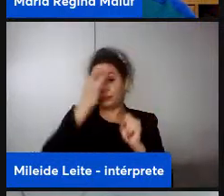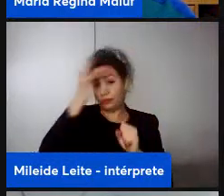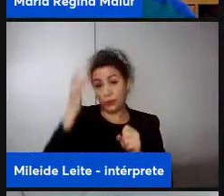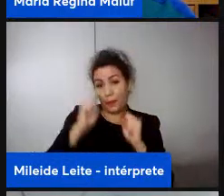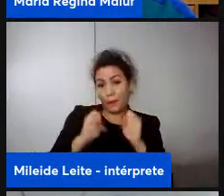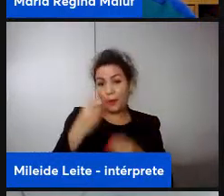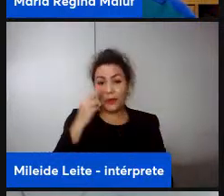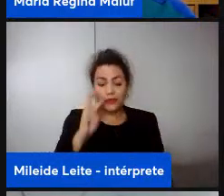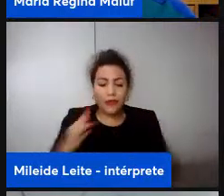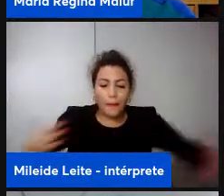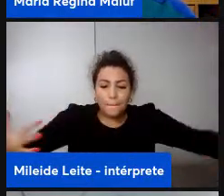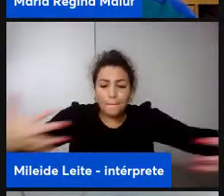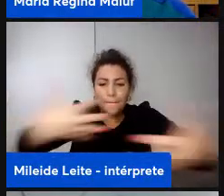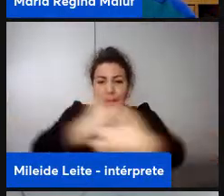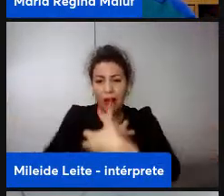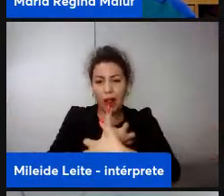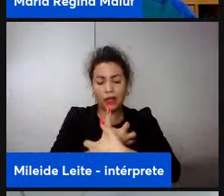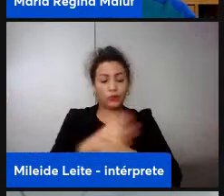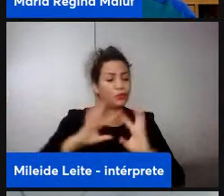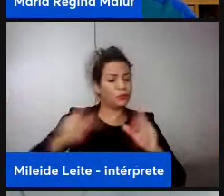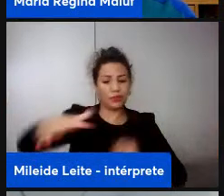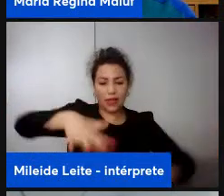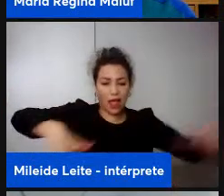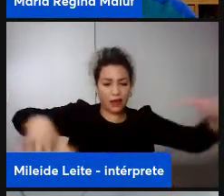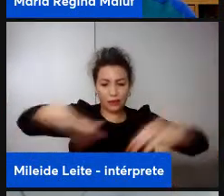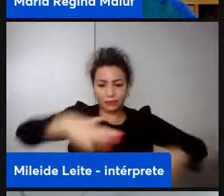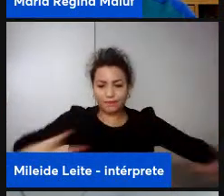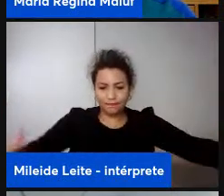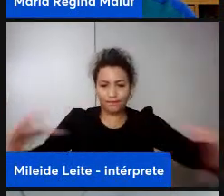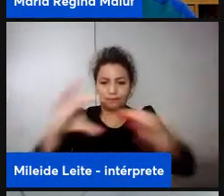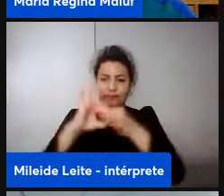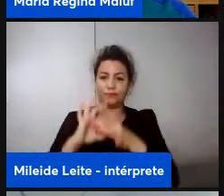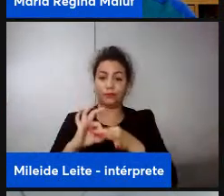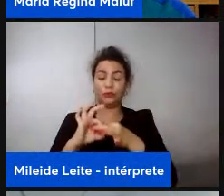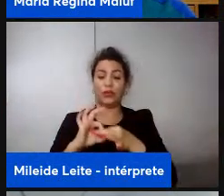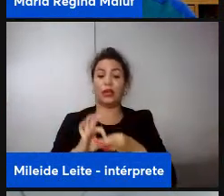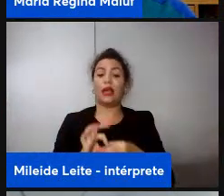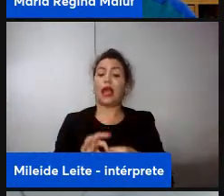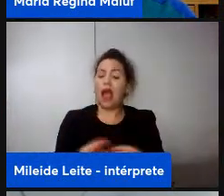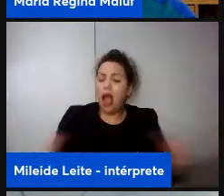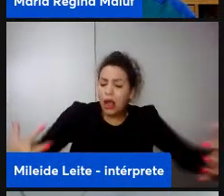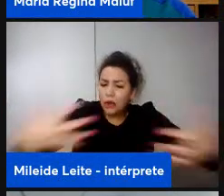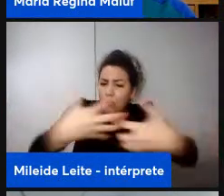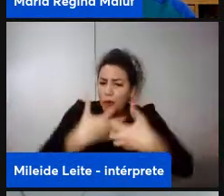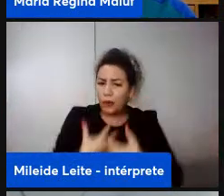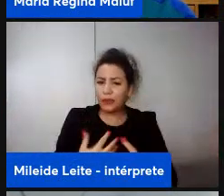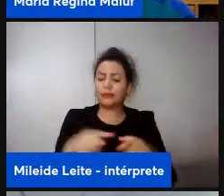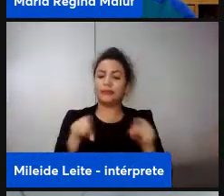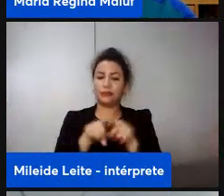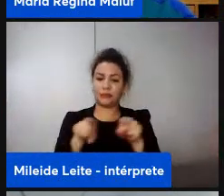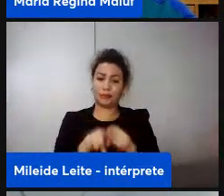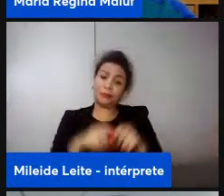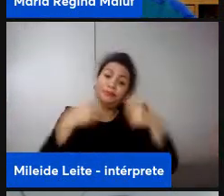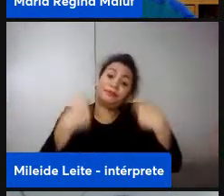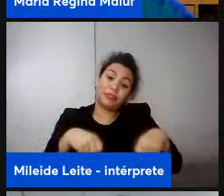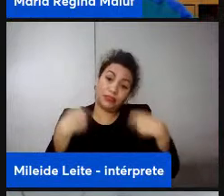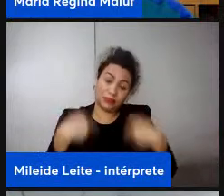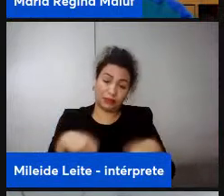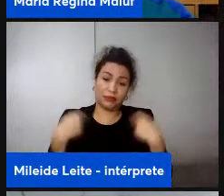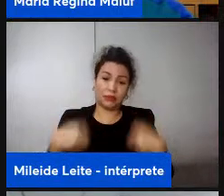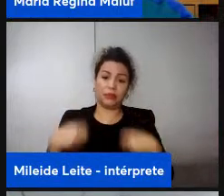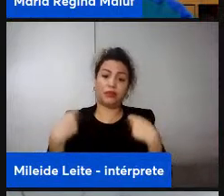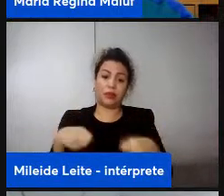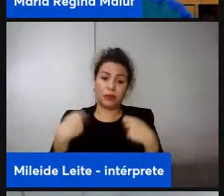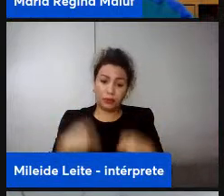serão acolhidos, né? Todas as áreas. E ela, não só ela acolhe, mas como ela precisa, né?